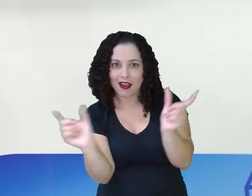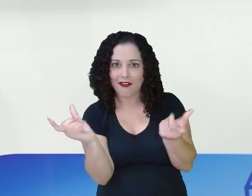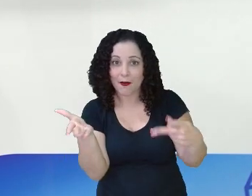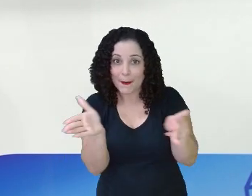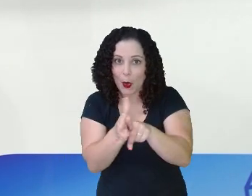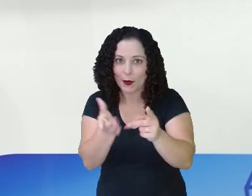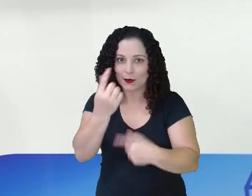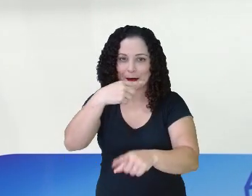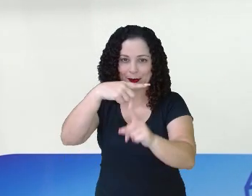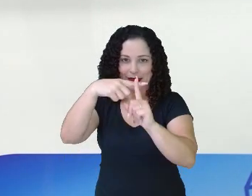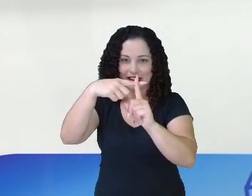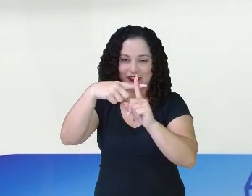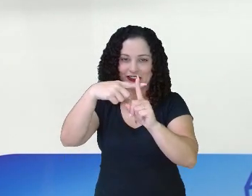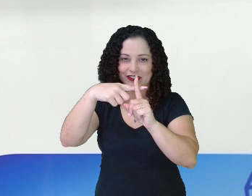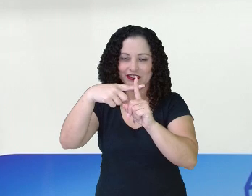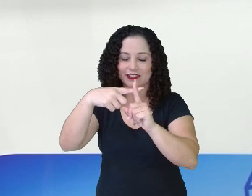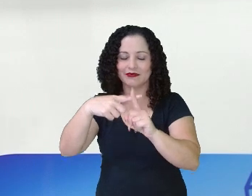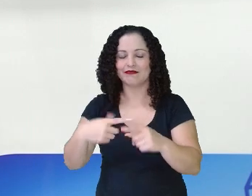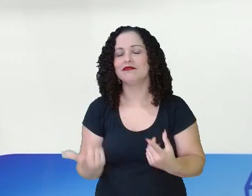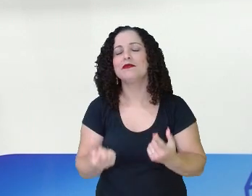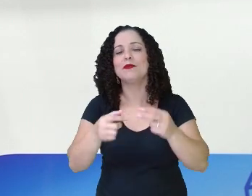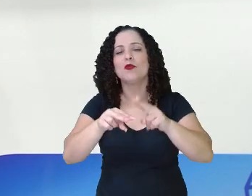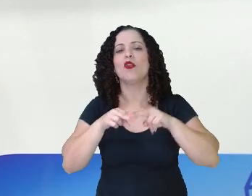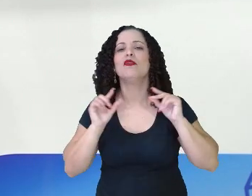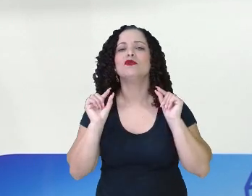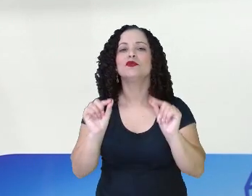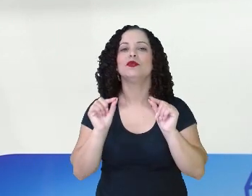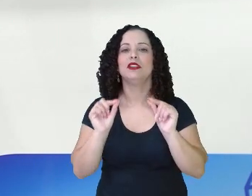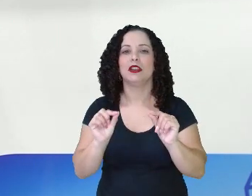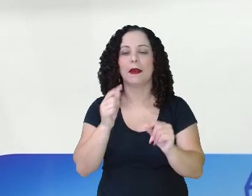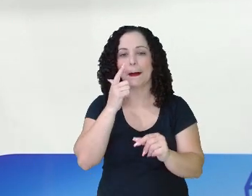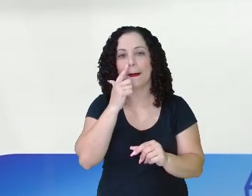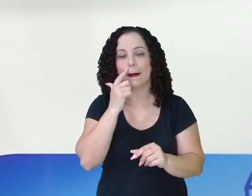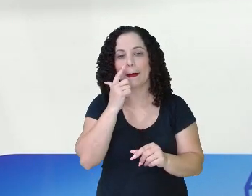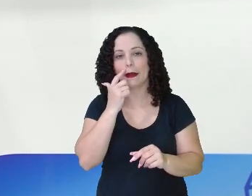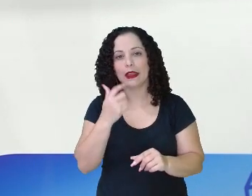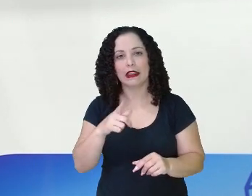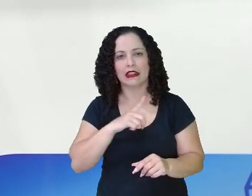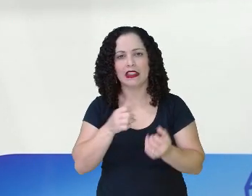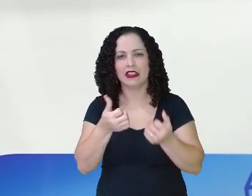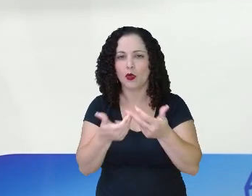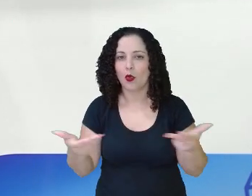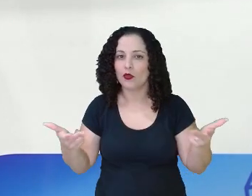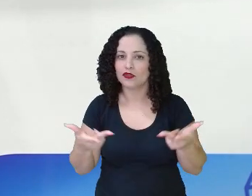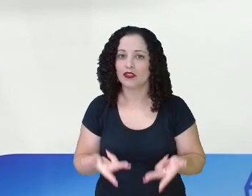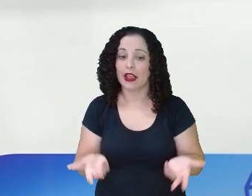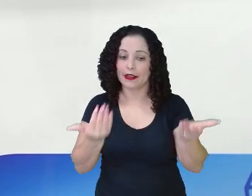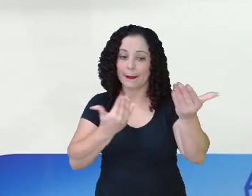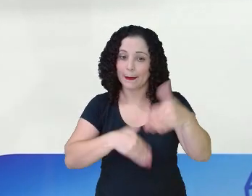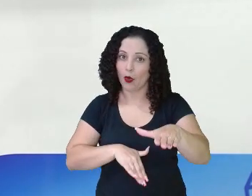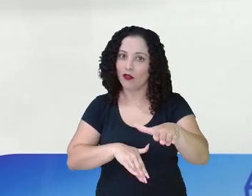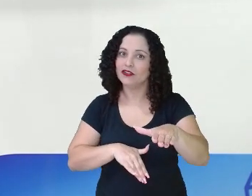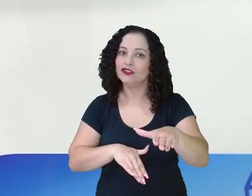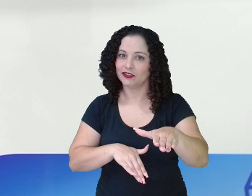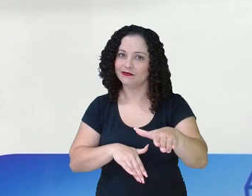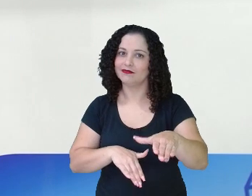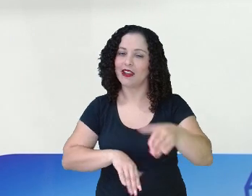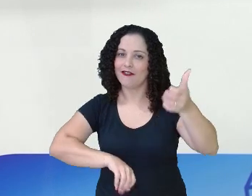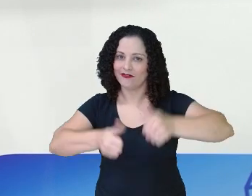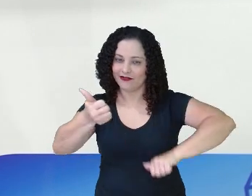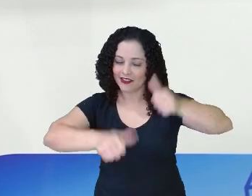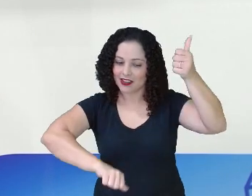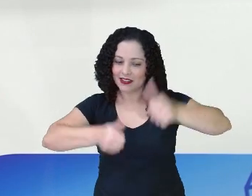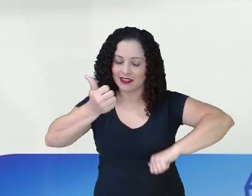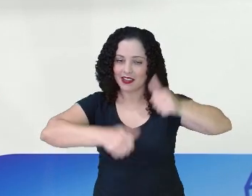Por que a senhora está dizendo isso? Nos problemas que estão presentes nas provas externas, por exemplo, ele não